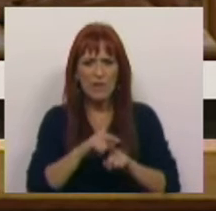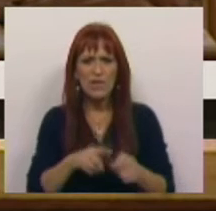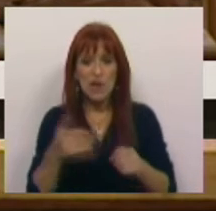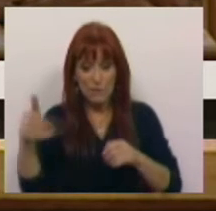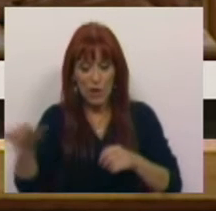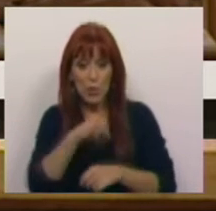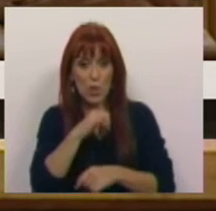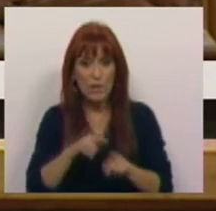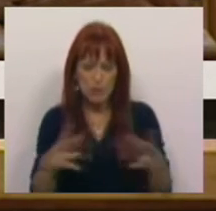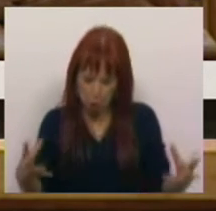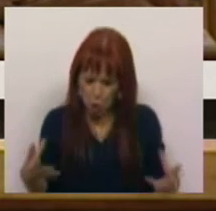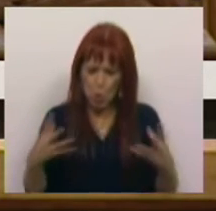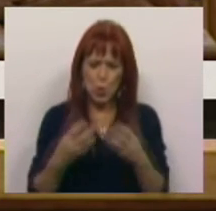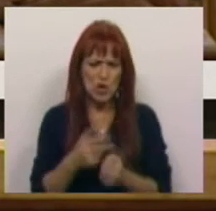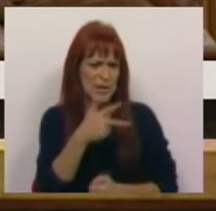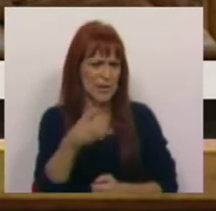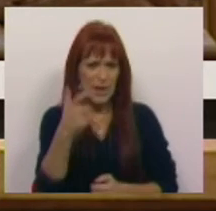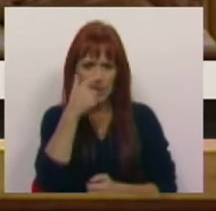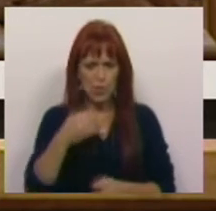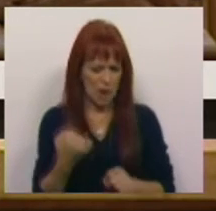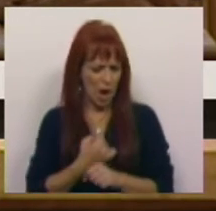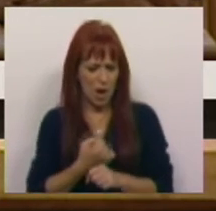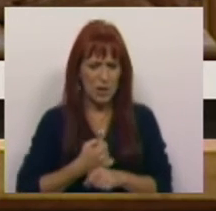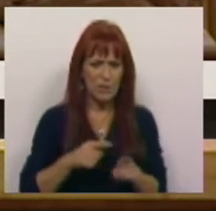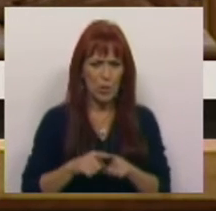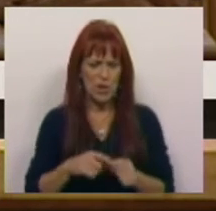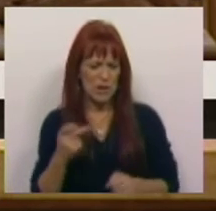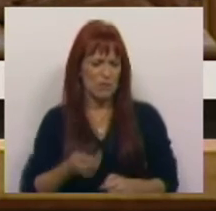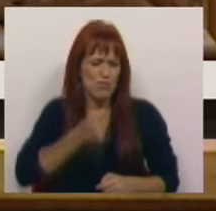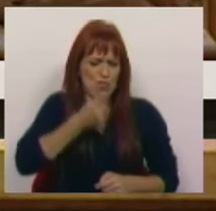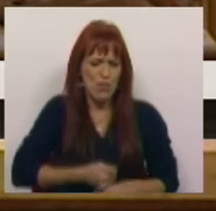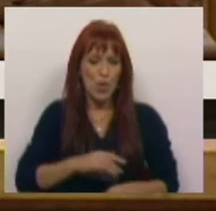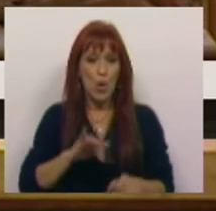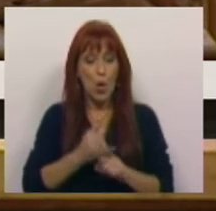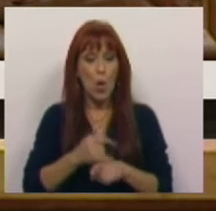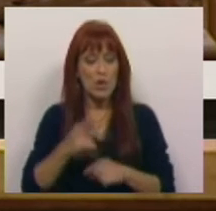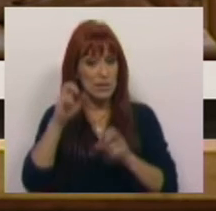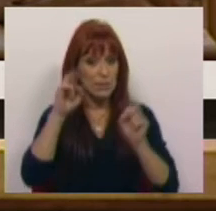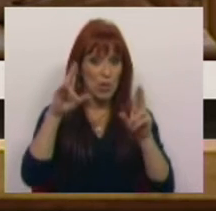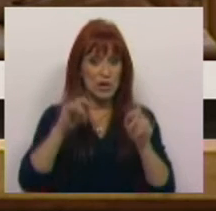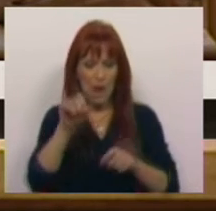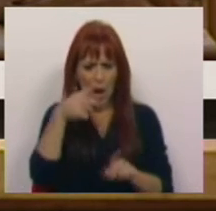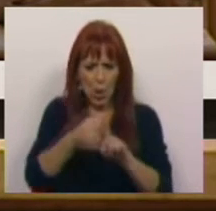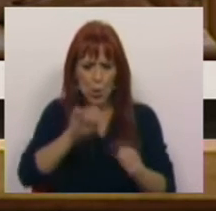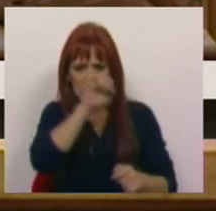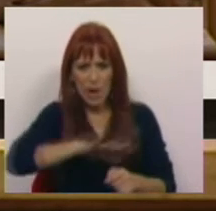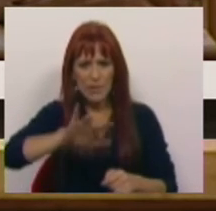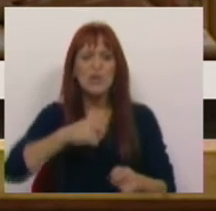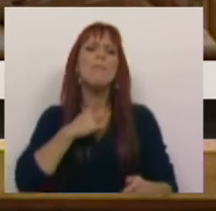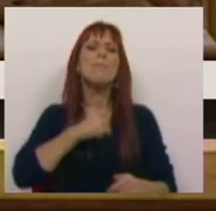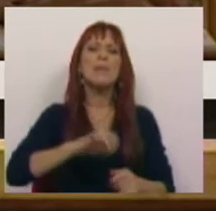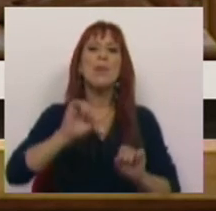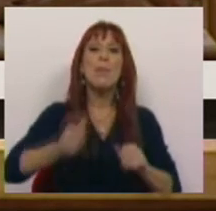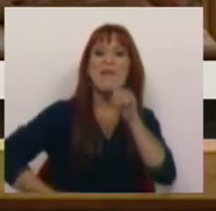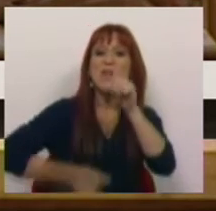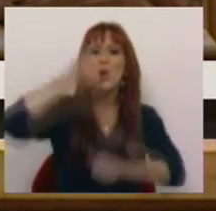fora do Algarve, que, juntando centenas de pessoas, ativistas com décadas de experiência e outros que despertam hoje para a luta ambiental, permitiram esta